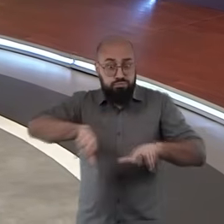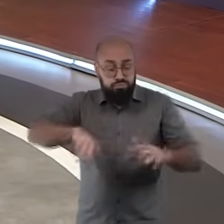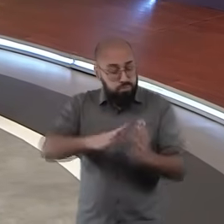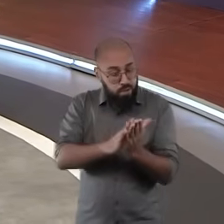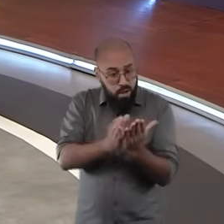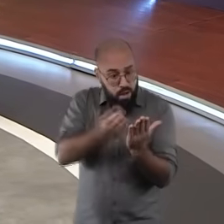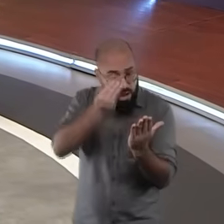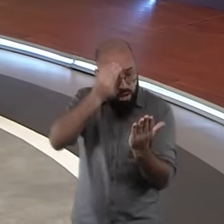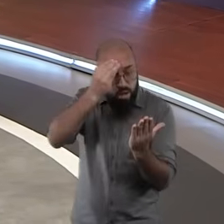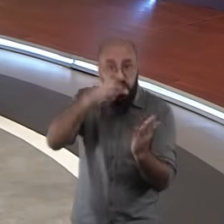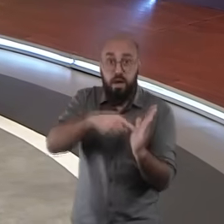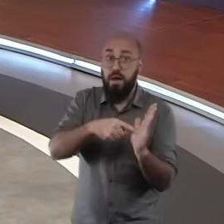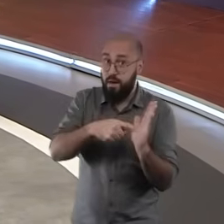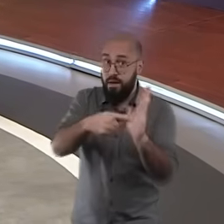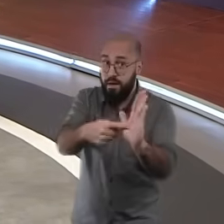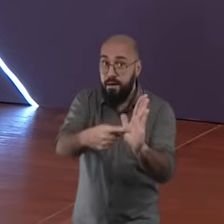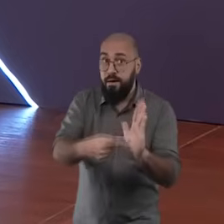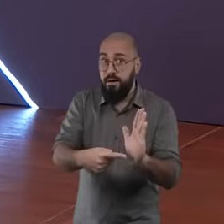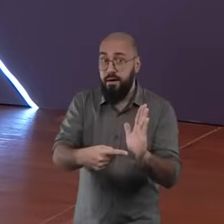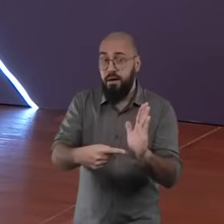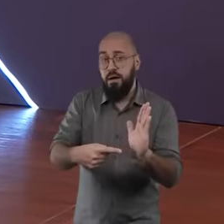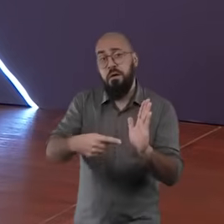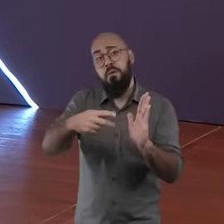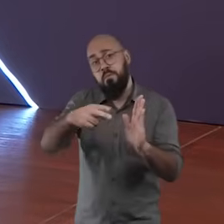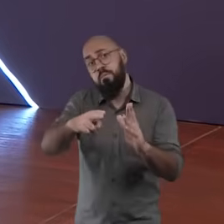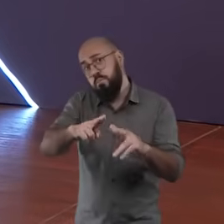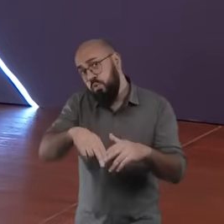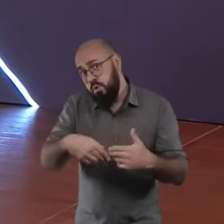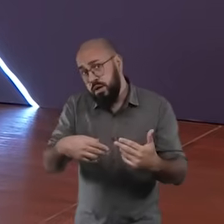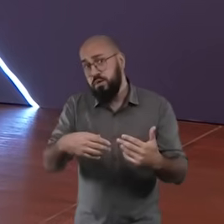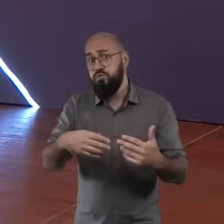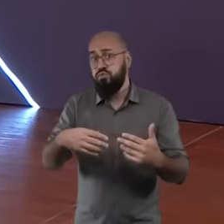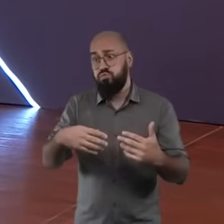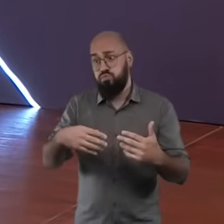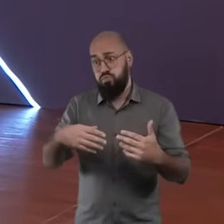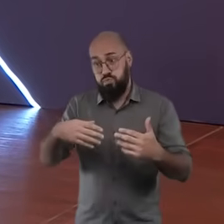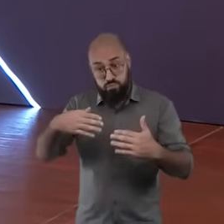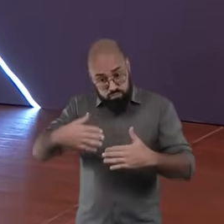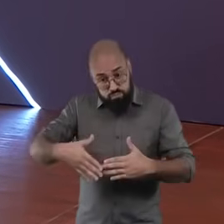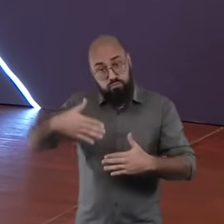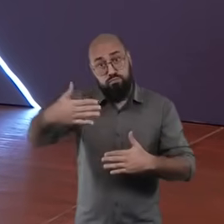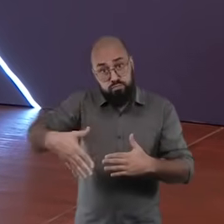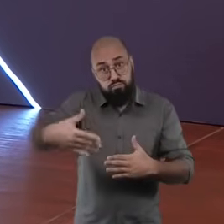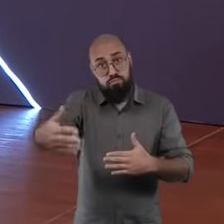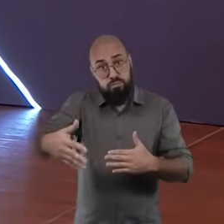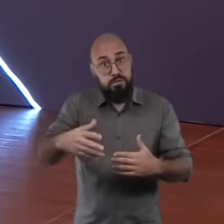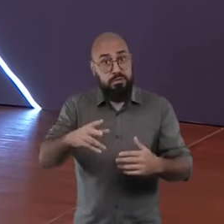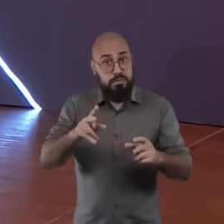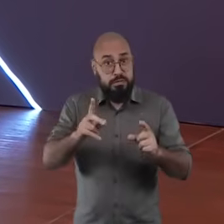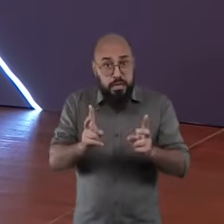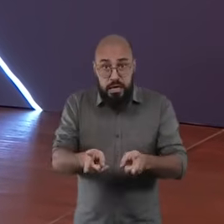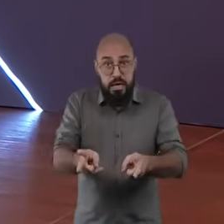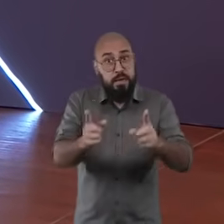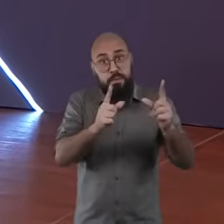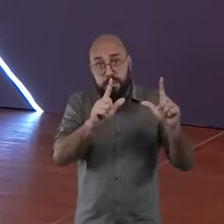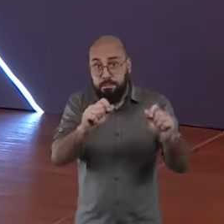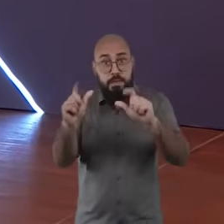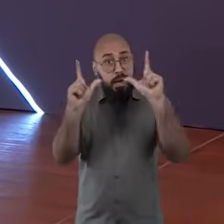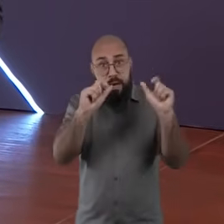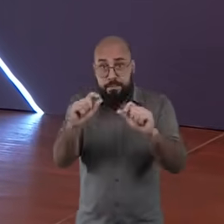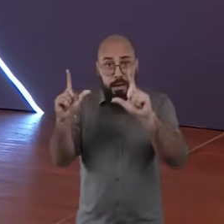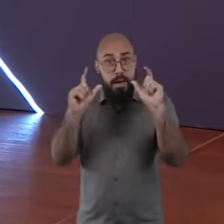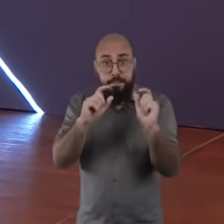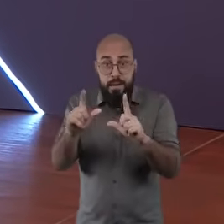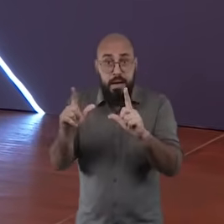sua revelação. Por isso, a cada programa, eu sempre lhe apresento um material para enriquecer a sua jornada com Deus,